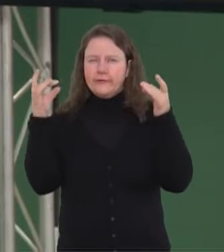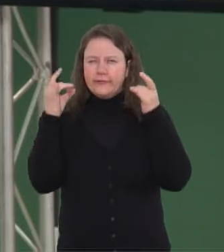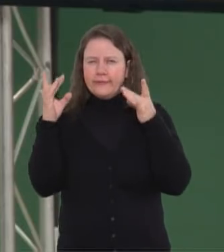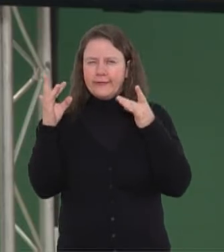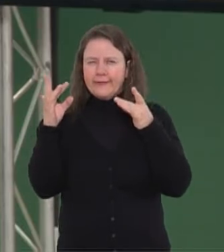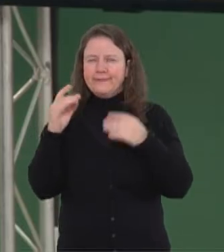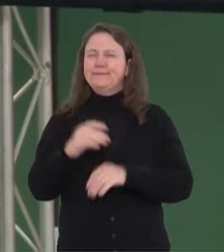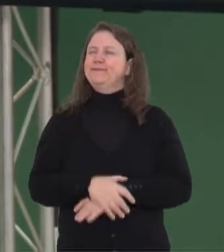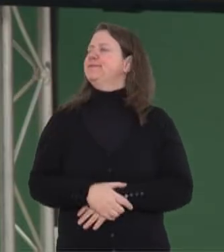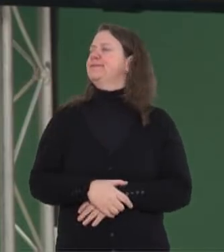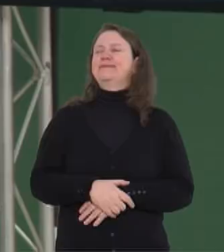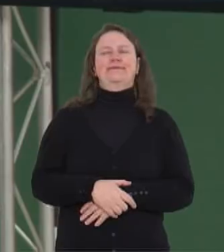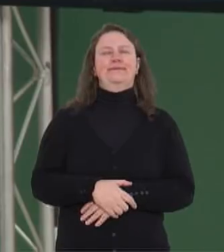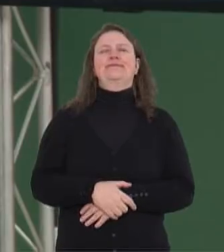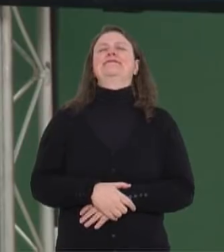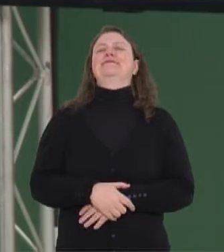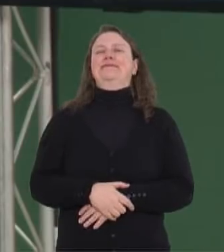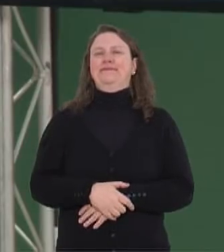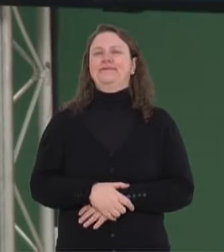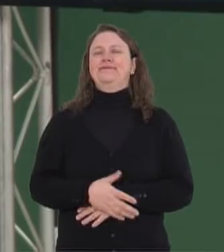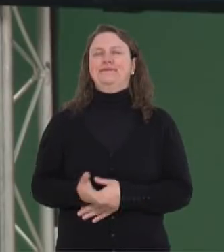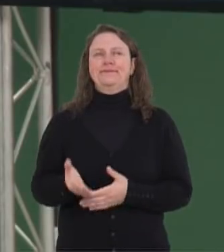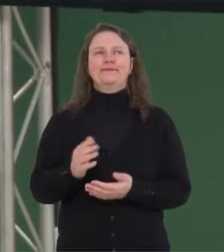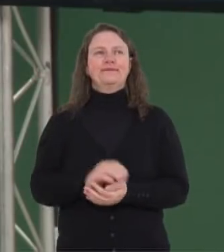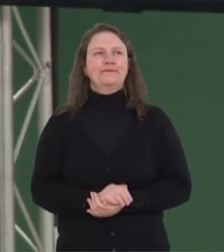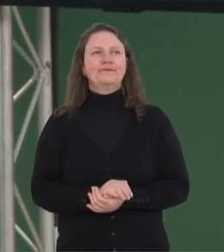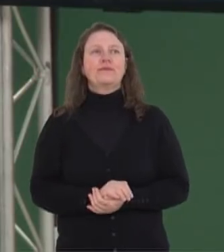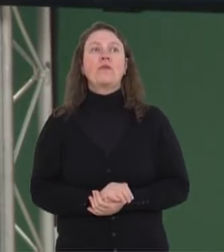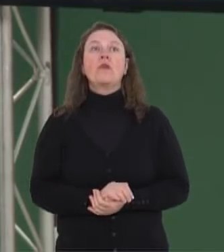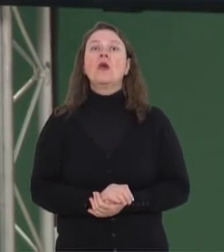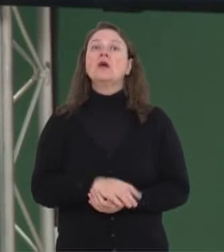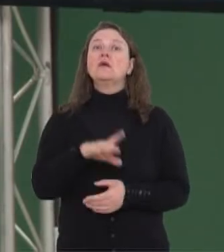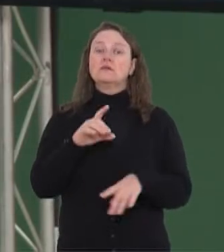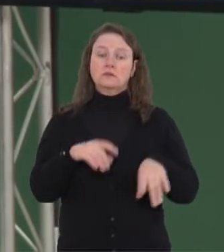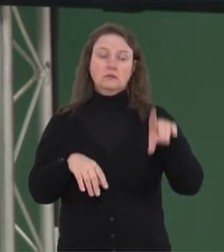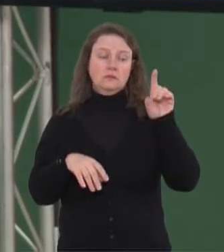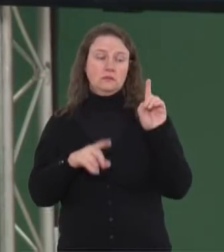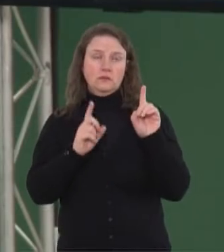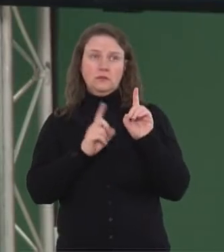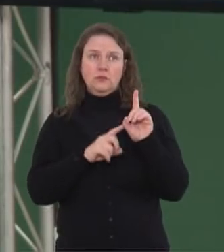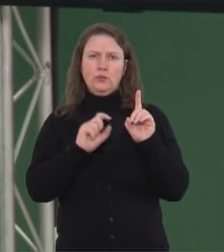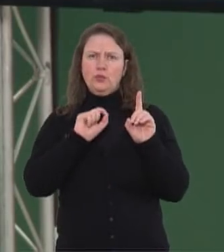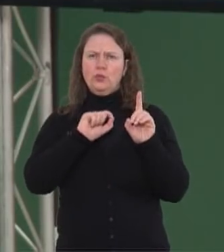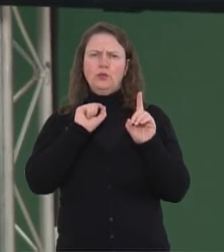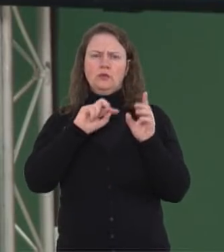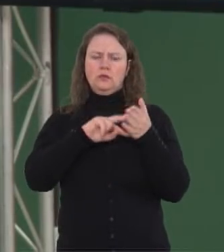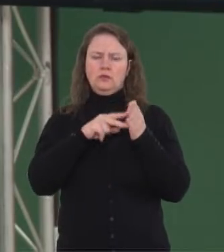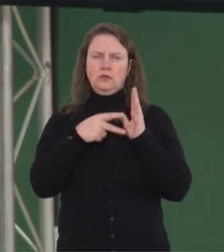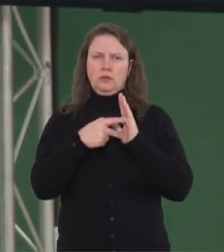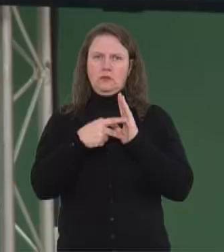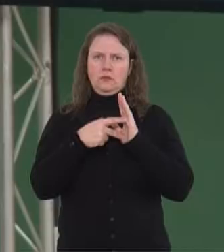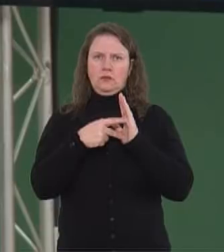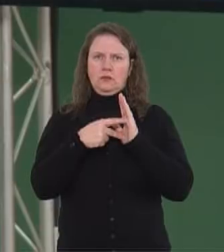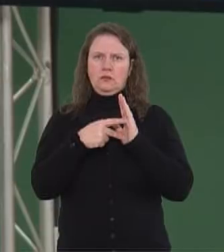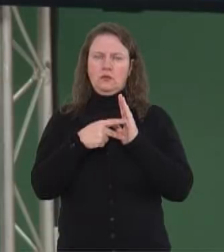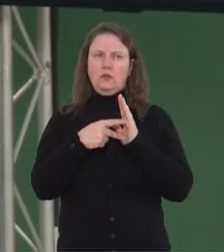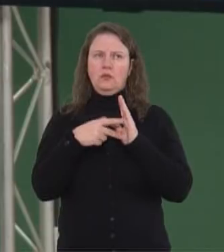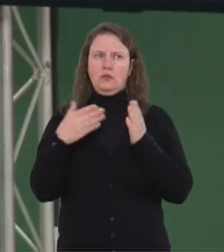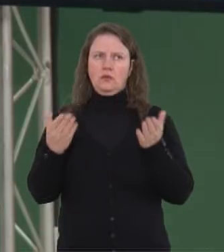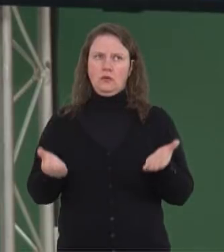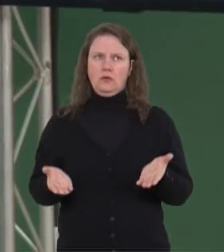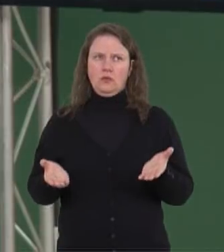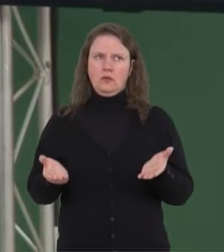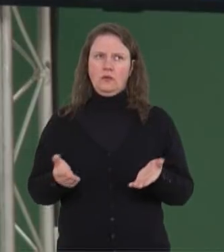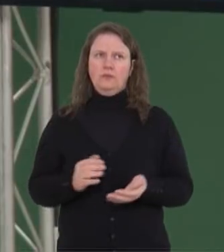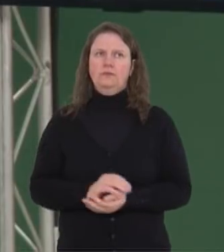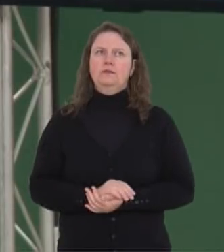não concordam? E letra D, o que significa então essa expressão Time to face